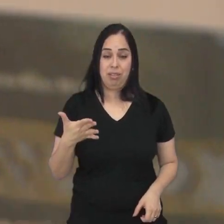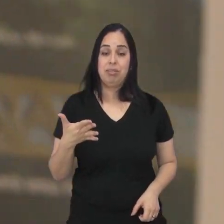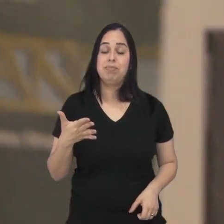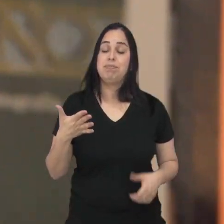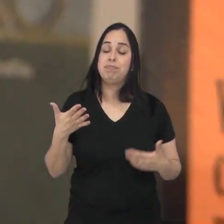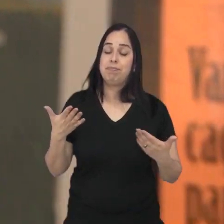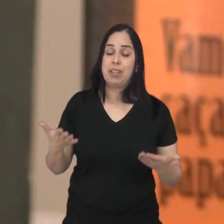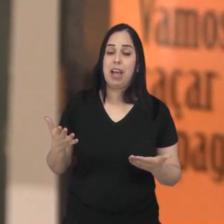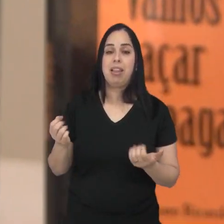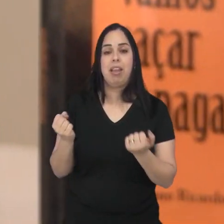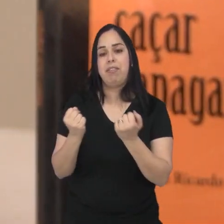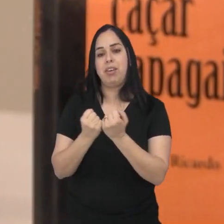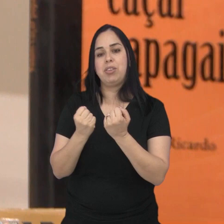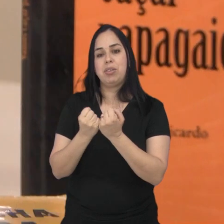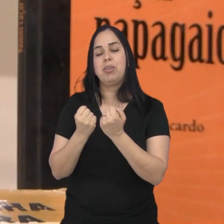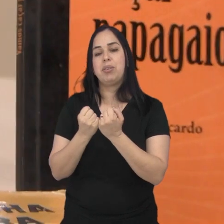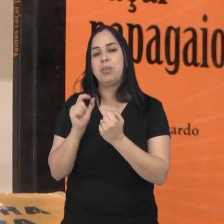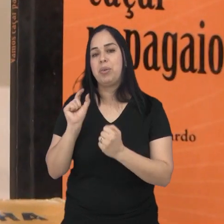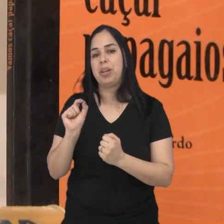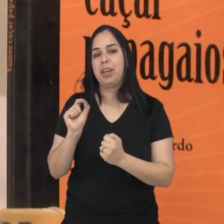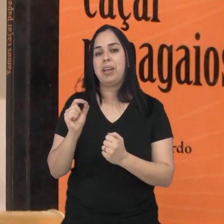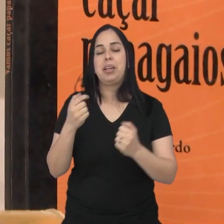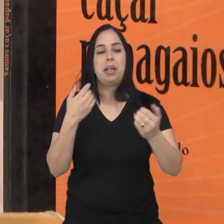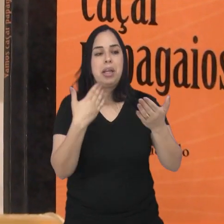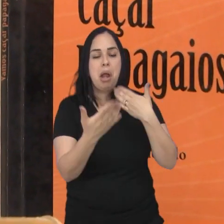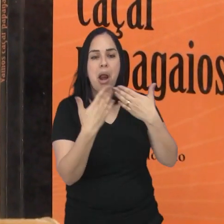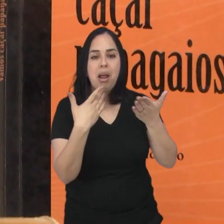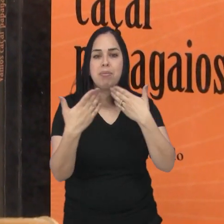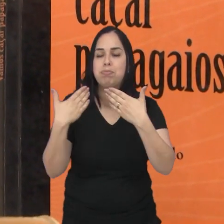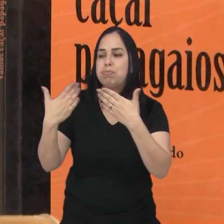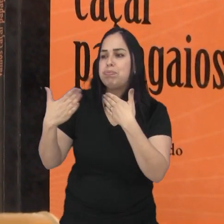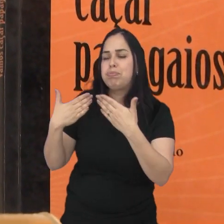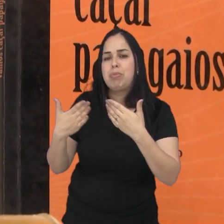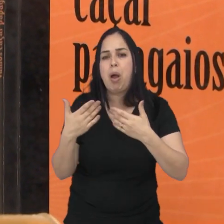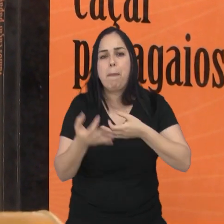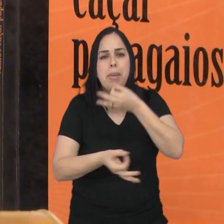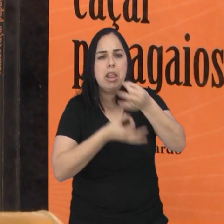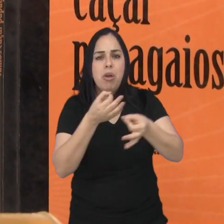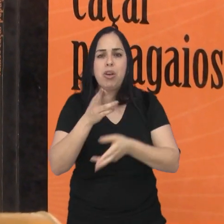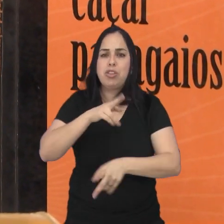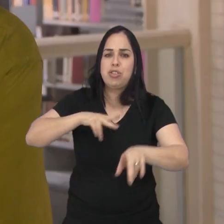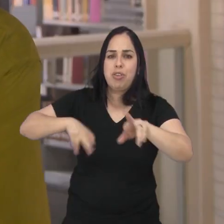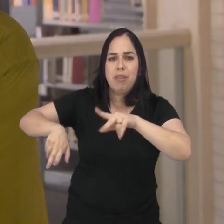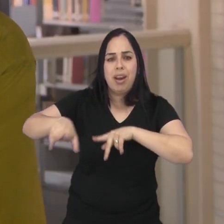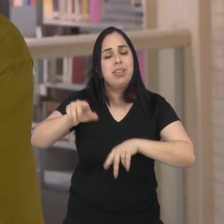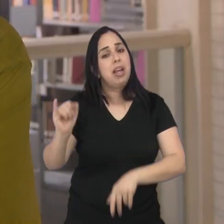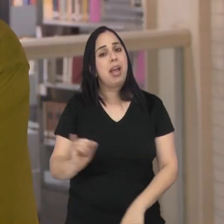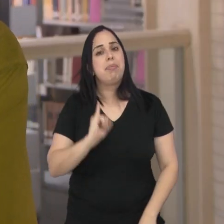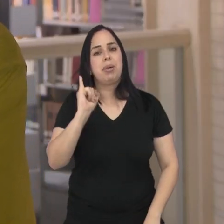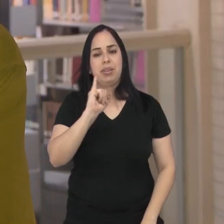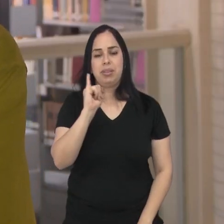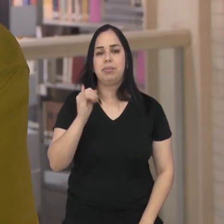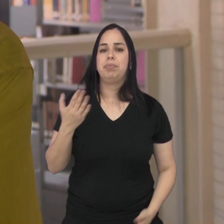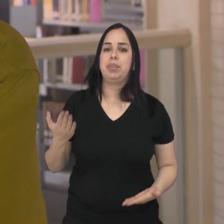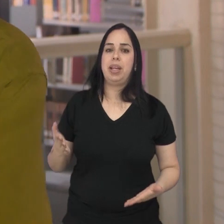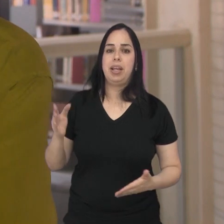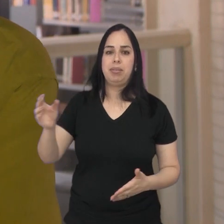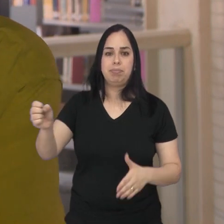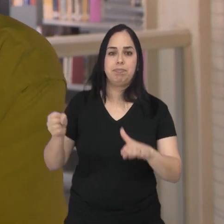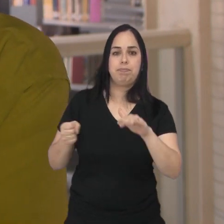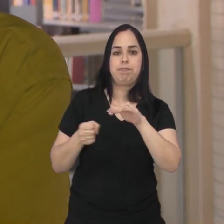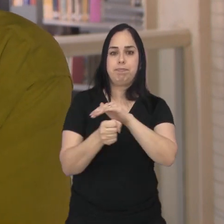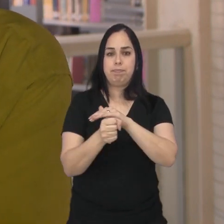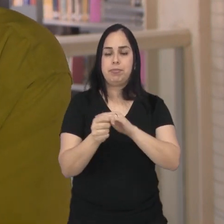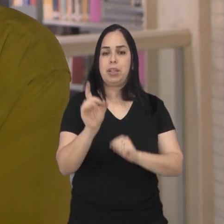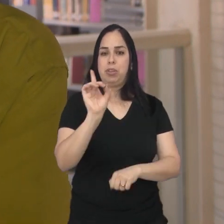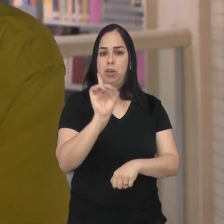tendências nacionalistas, defendia o espaço para o diálogo de diferentes ideias. O Cassiano assume o